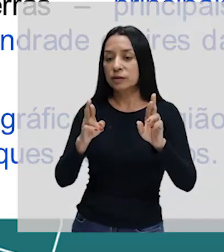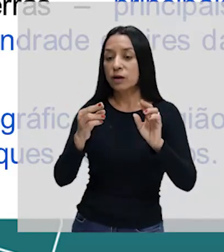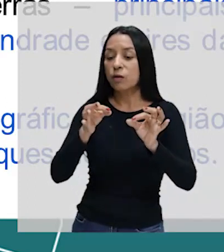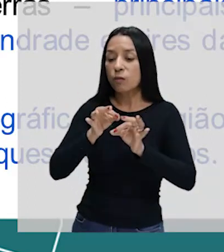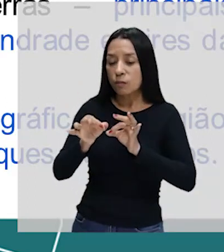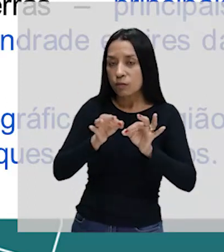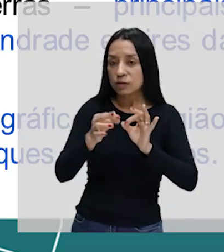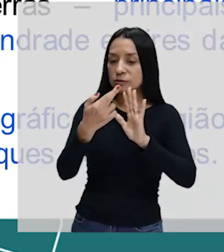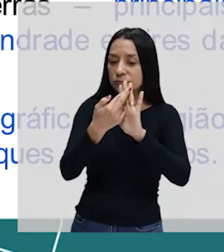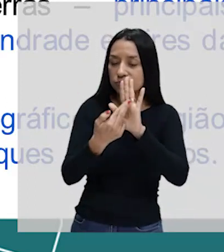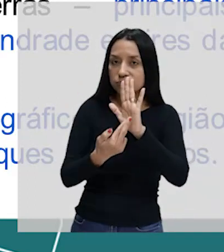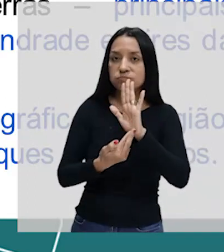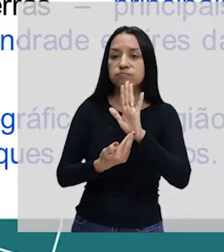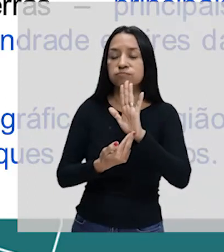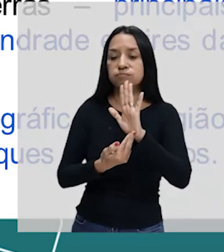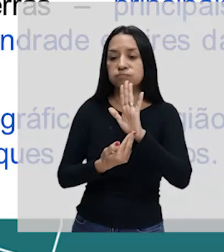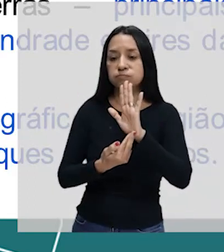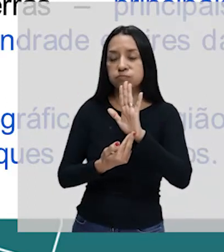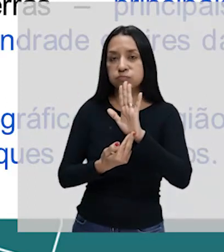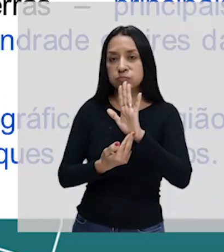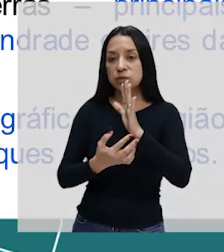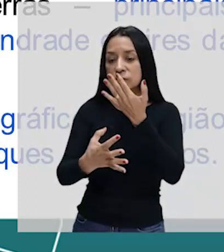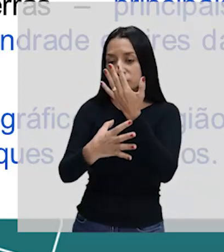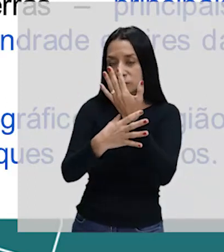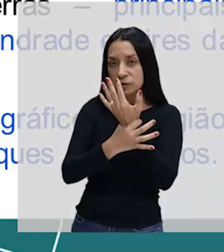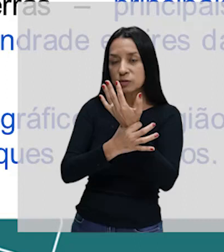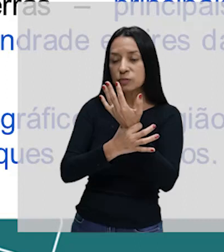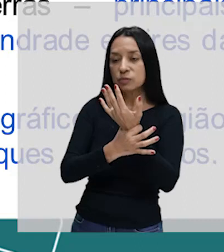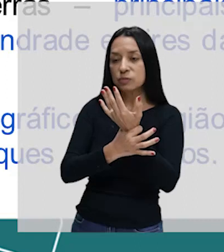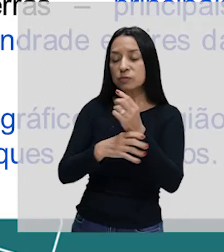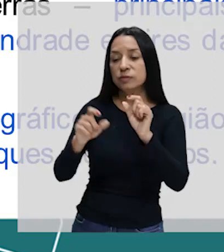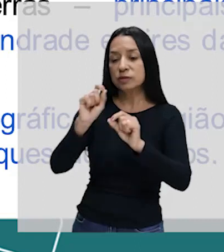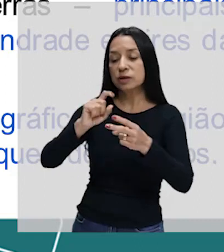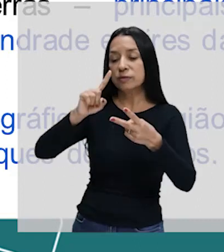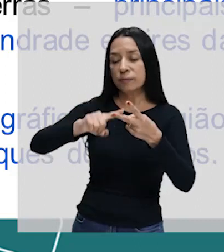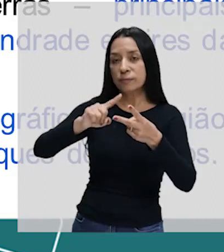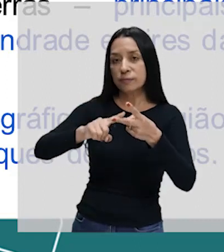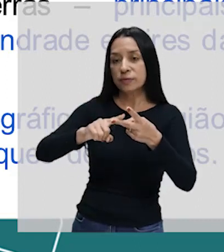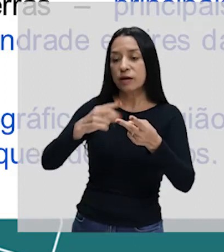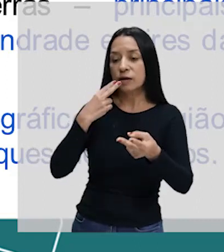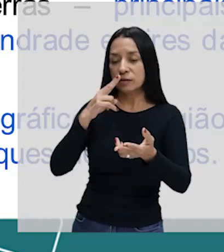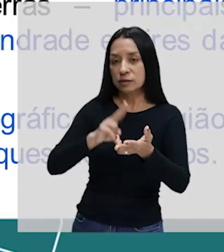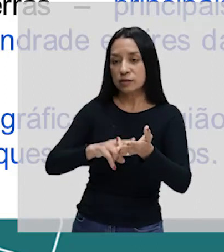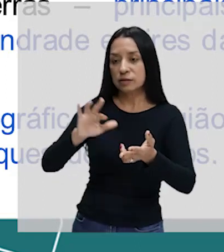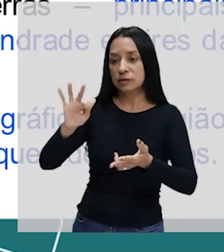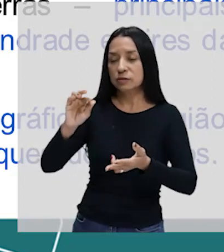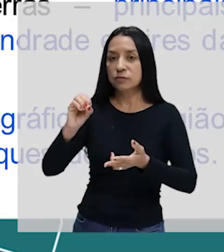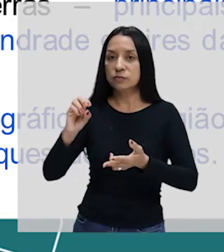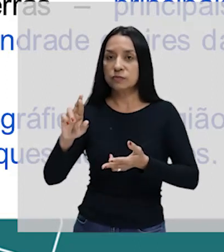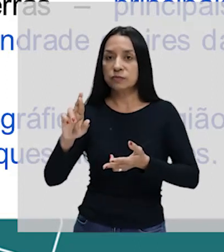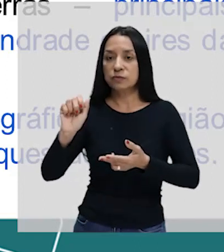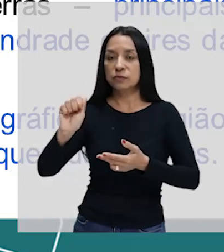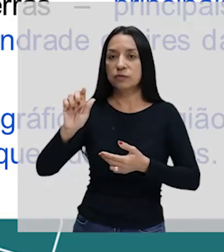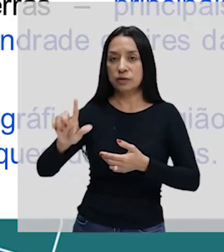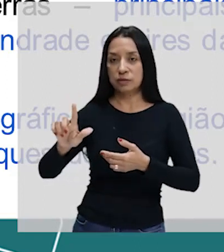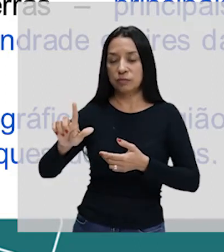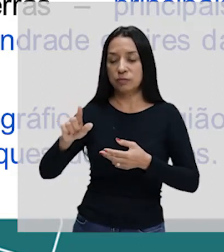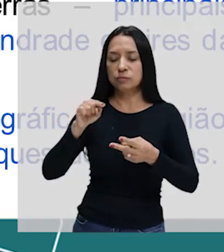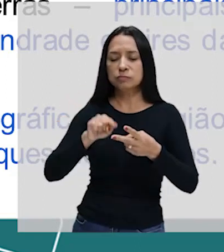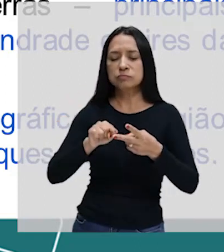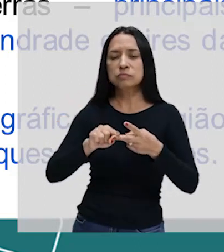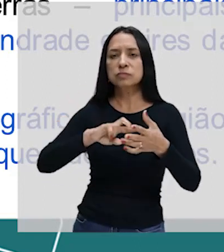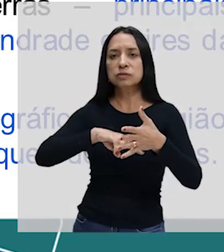regulamentados juridicamente pela Carta de Foral. A Carta de Foral, ela já vai assegurar os